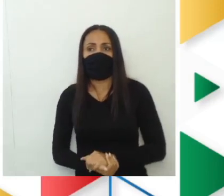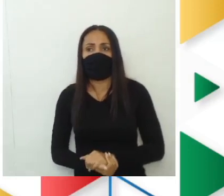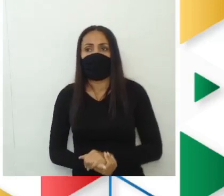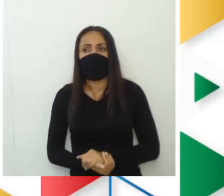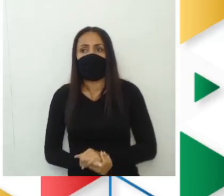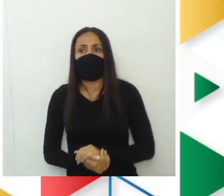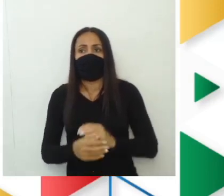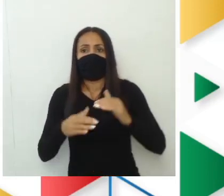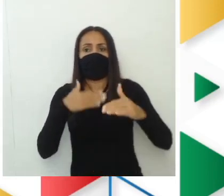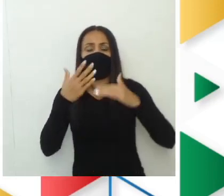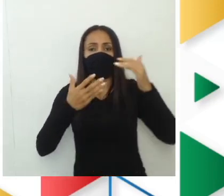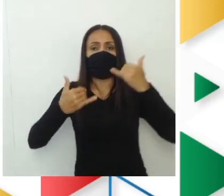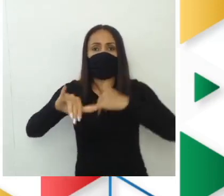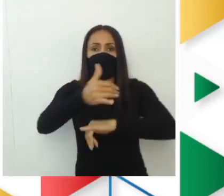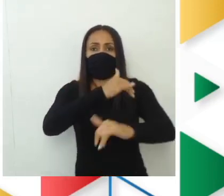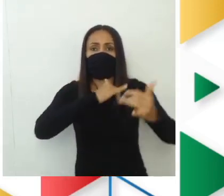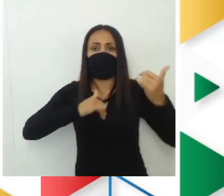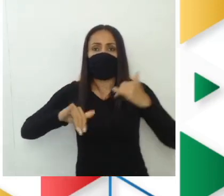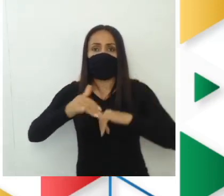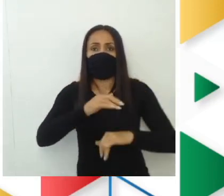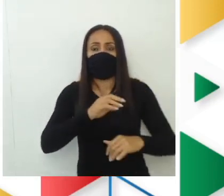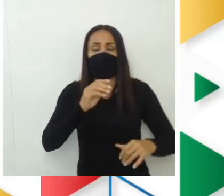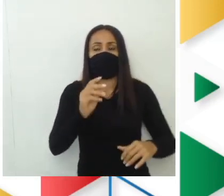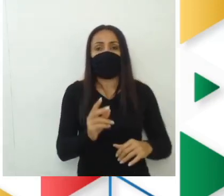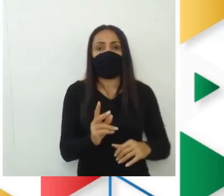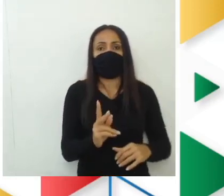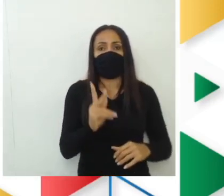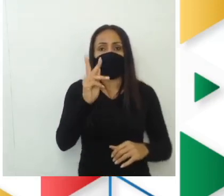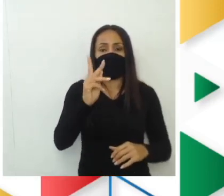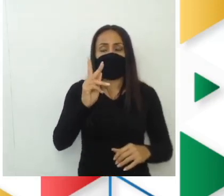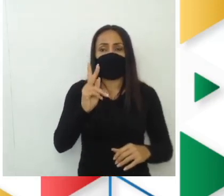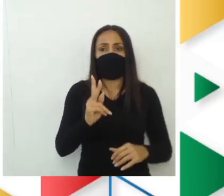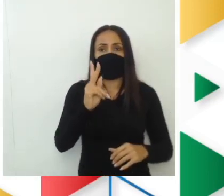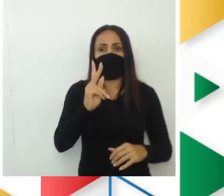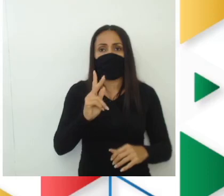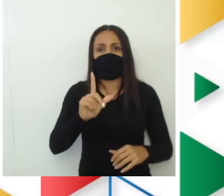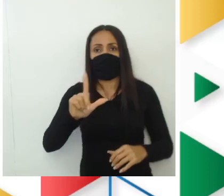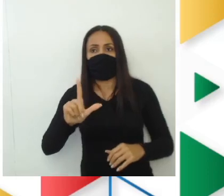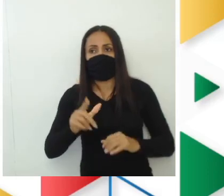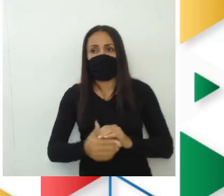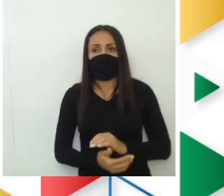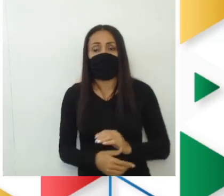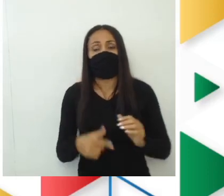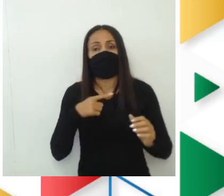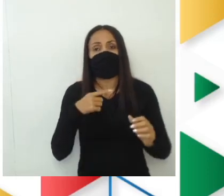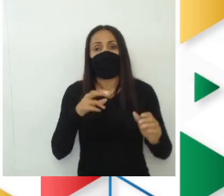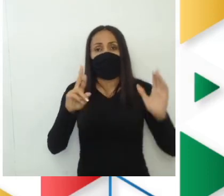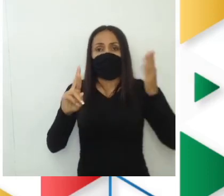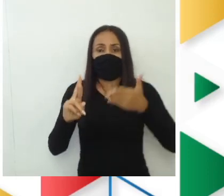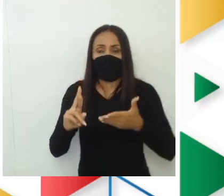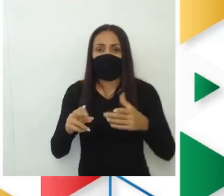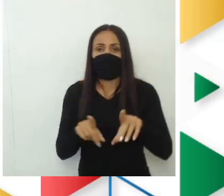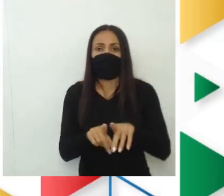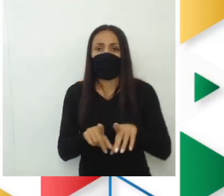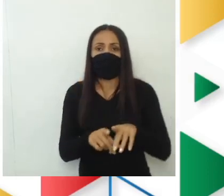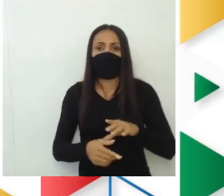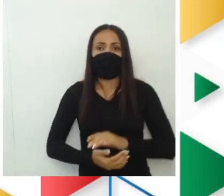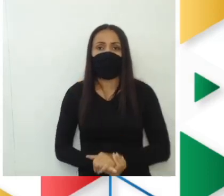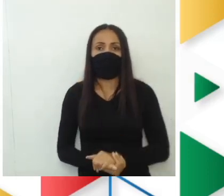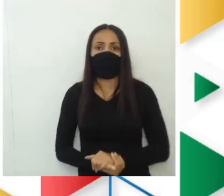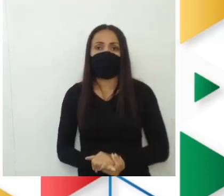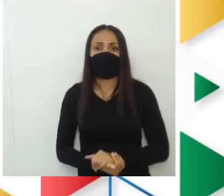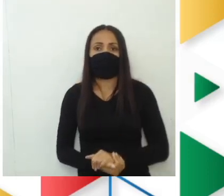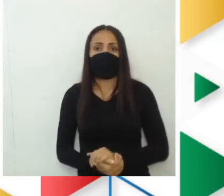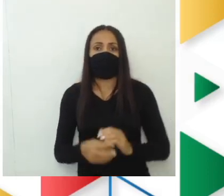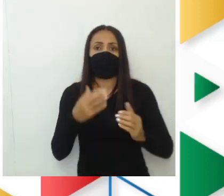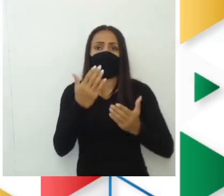energia elétrica é medido em quilowatts-hora, que tem essa representação do kWh. O consumo médio de